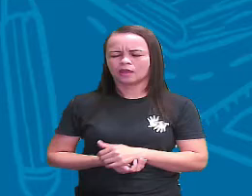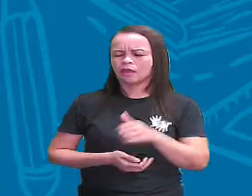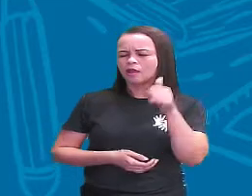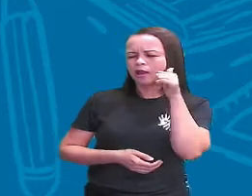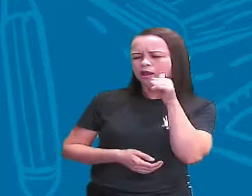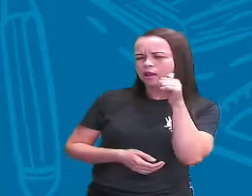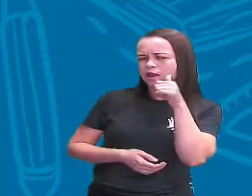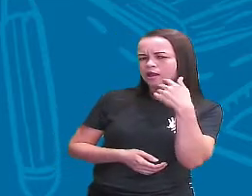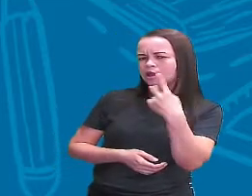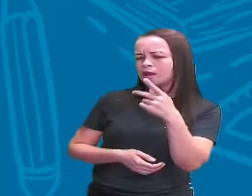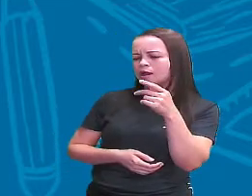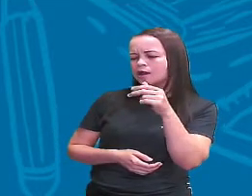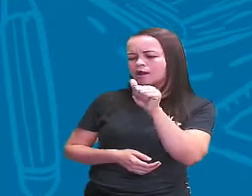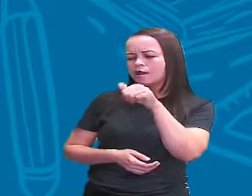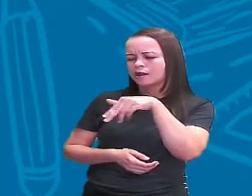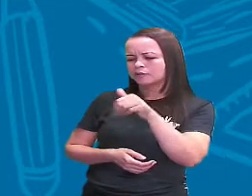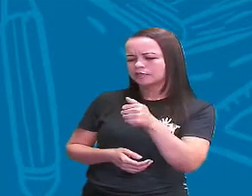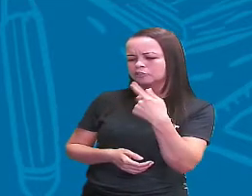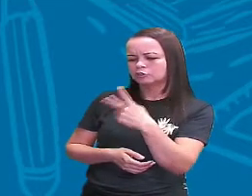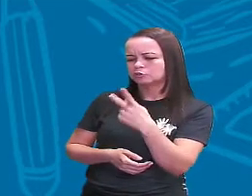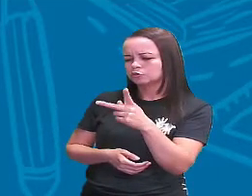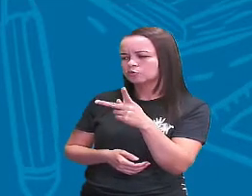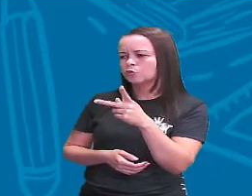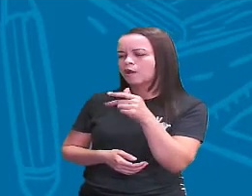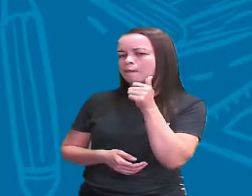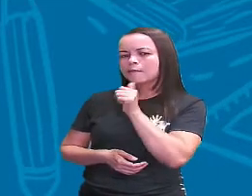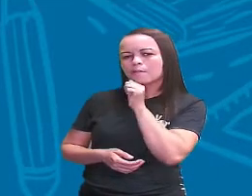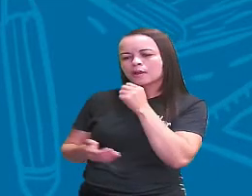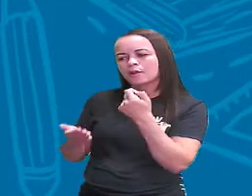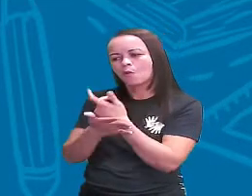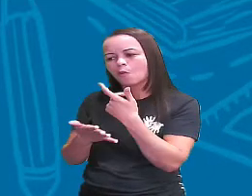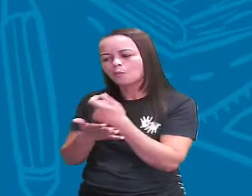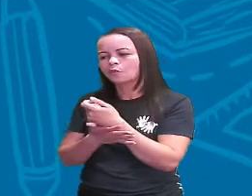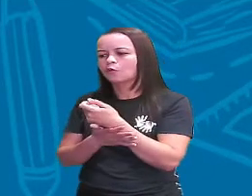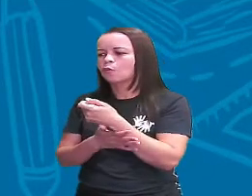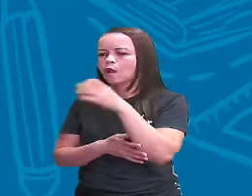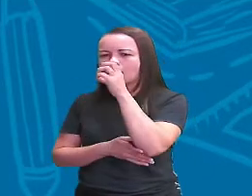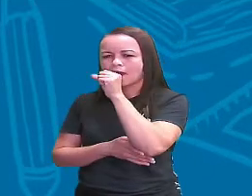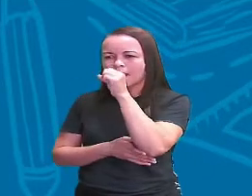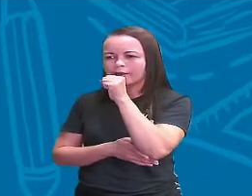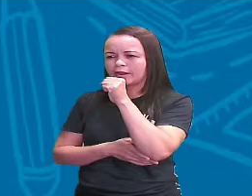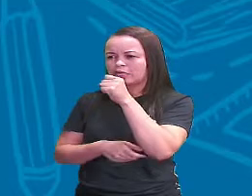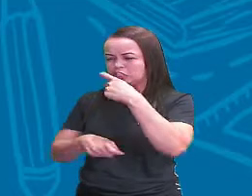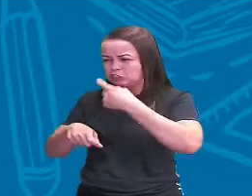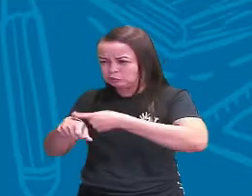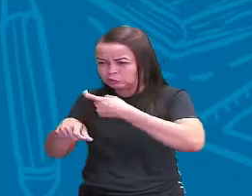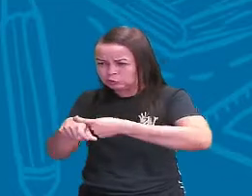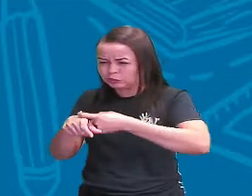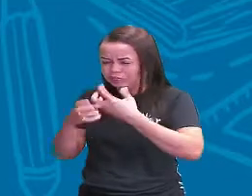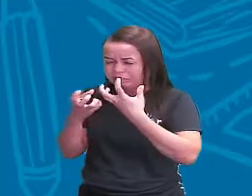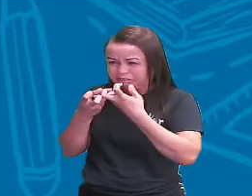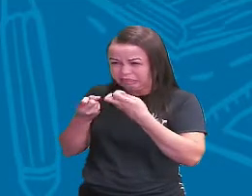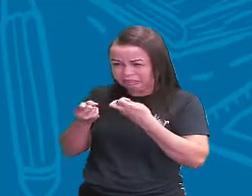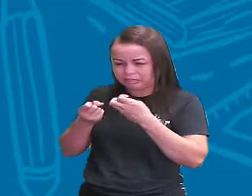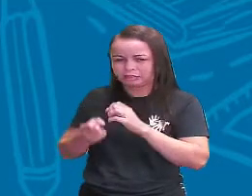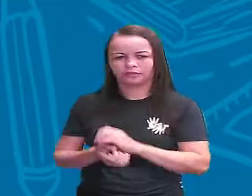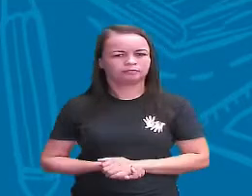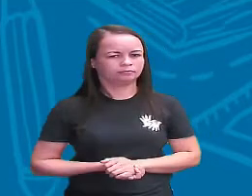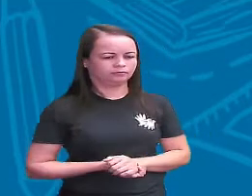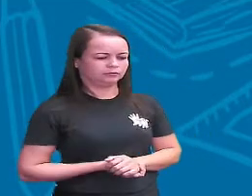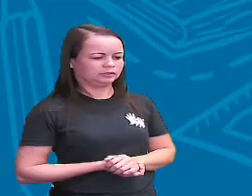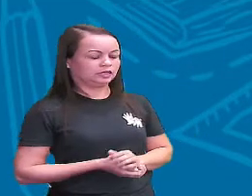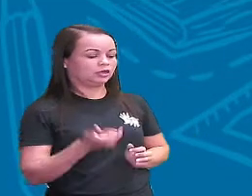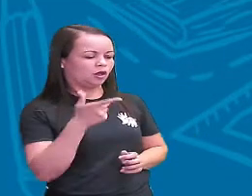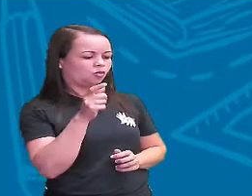comprou laranjas madura e azeda? Aí a menina de vestido vermelho falou: não, Karina, ela